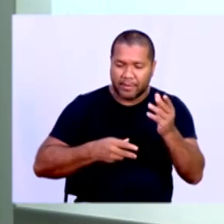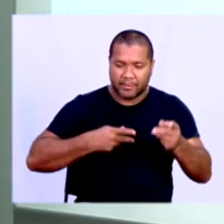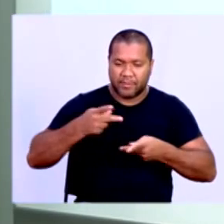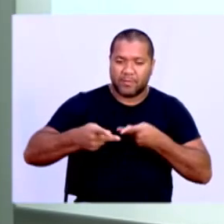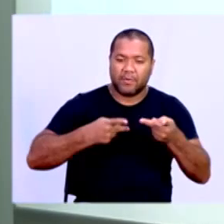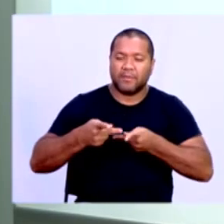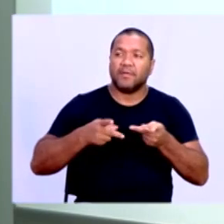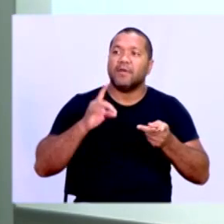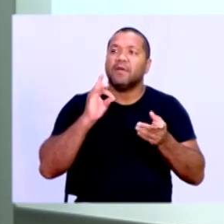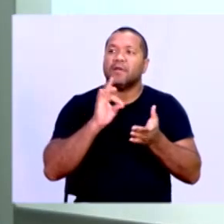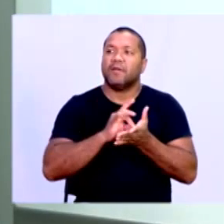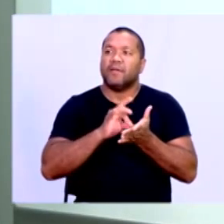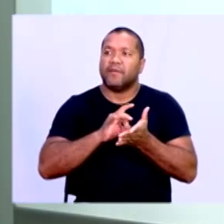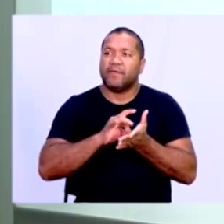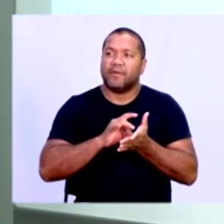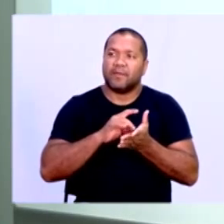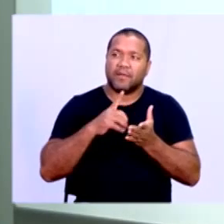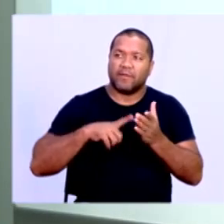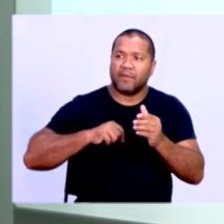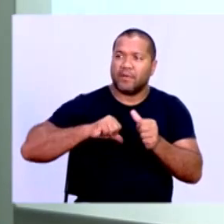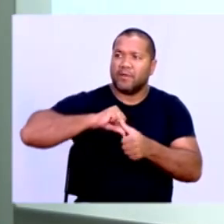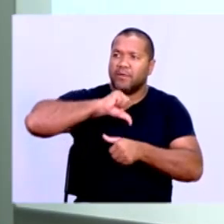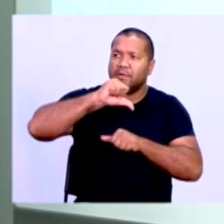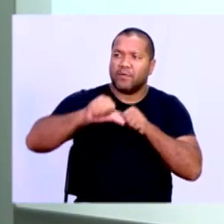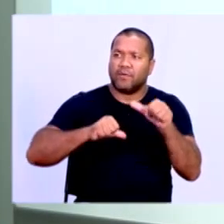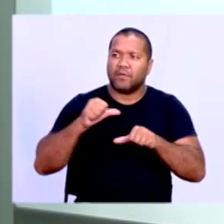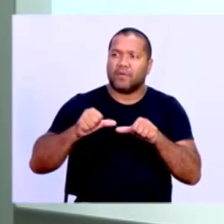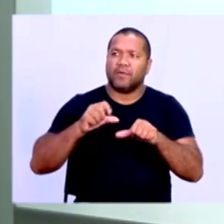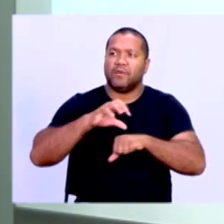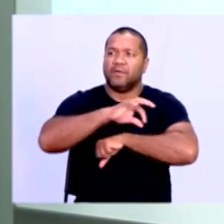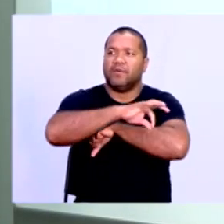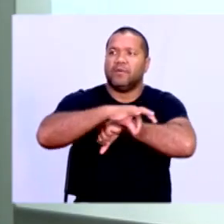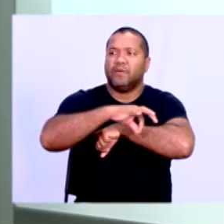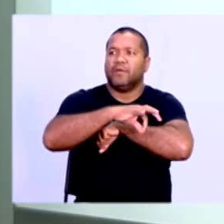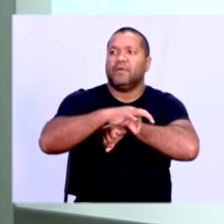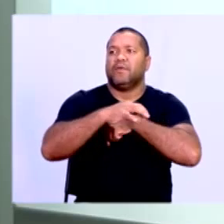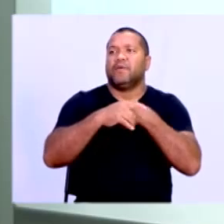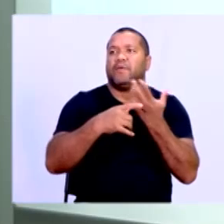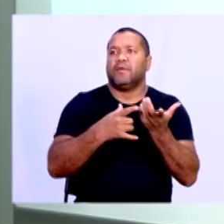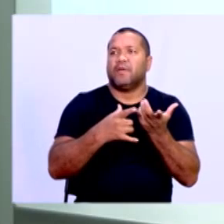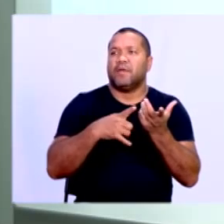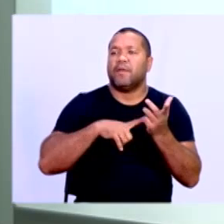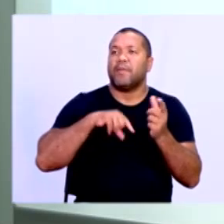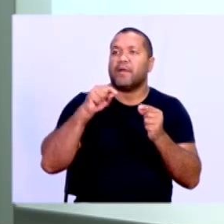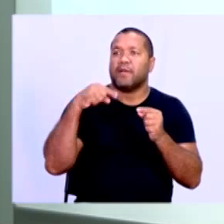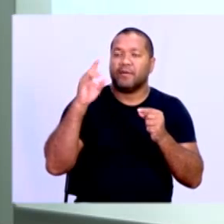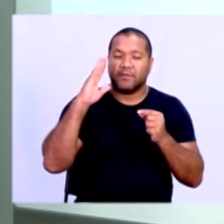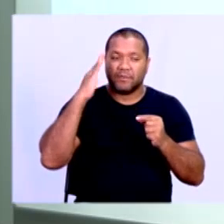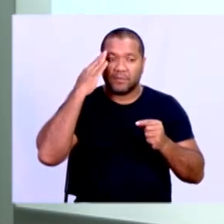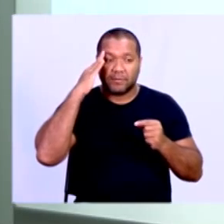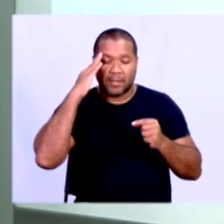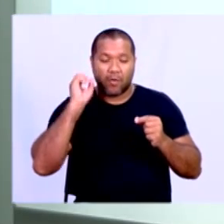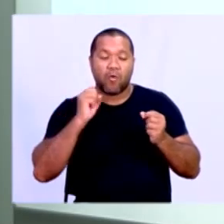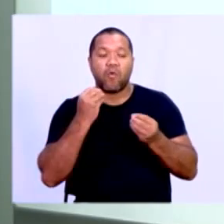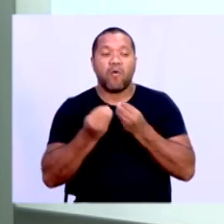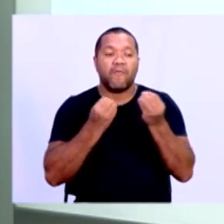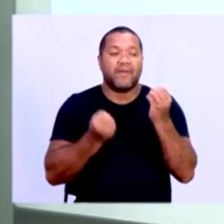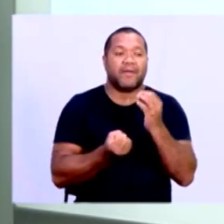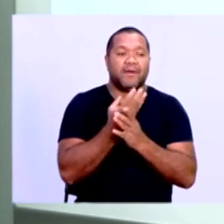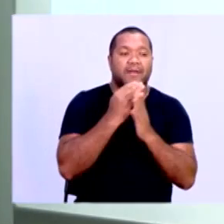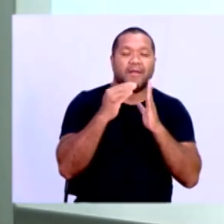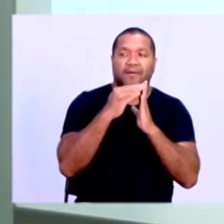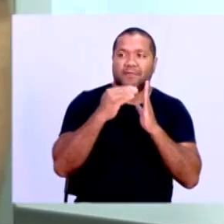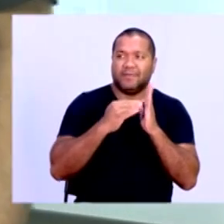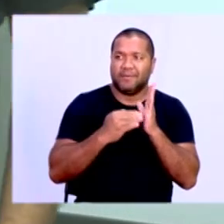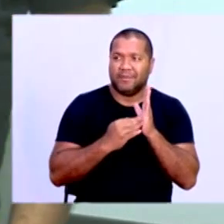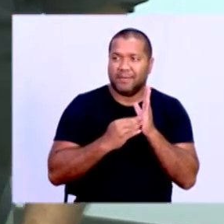ele vem se constituindo uma forma importante de engenharia para que a gente determine como vamos criar nos aplicativos. A